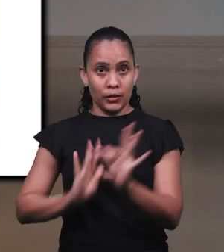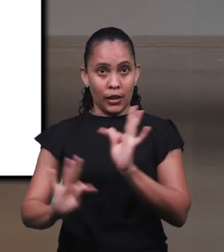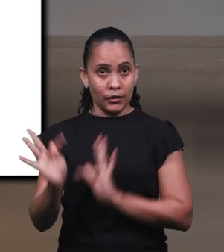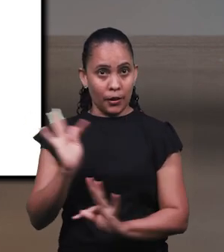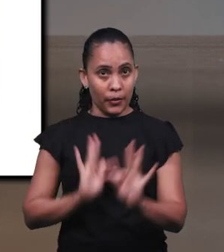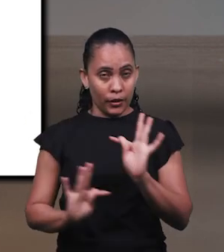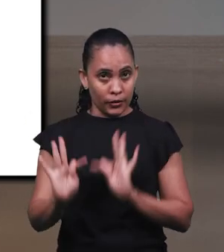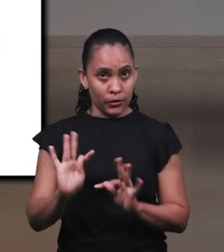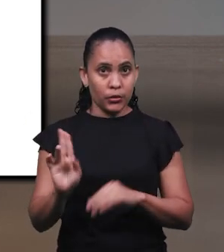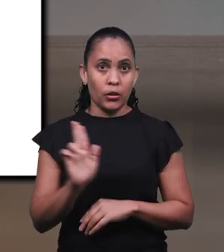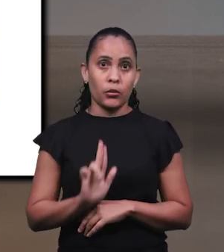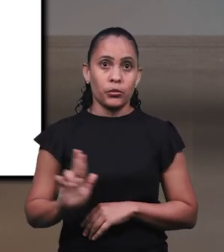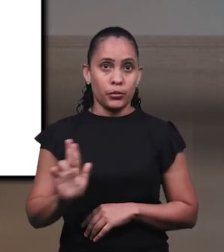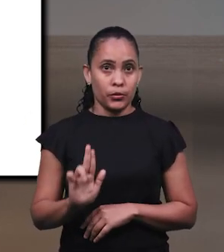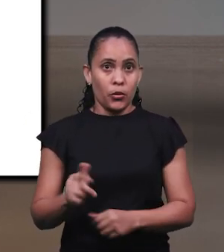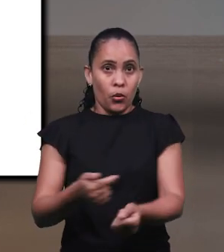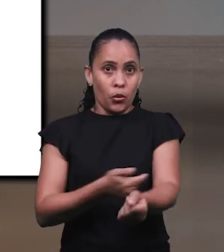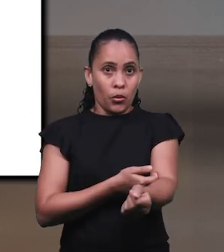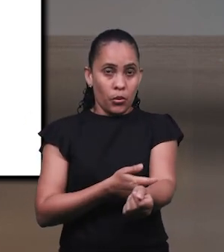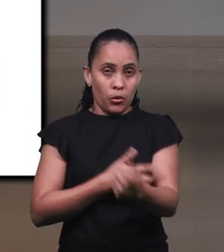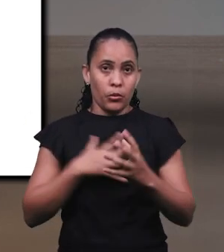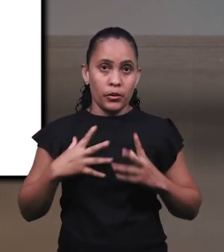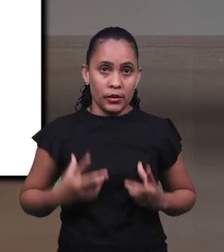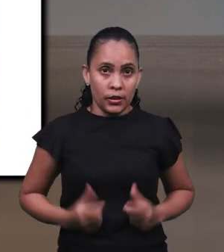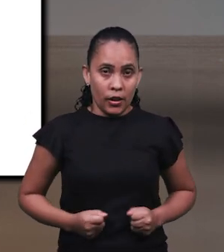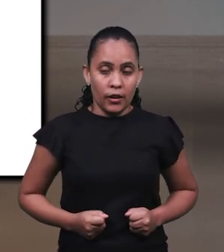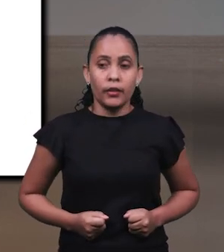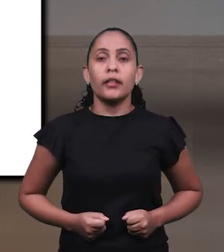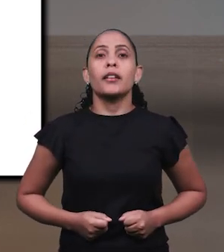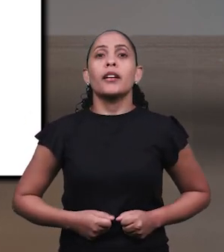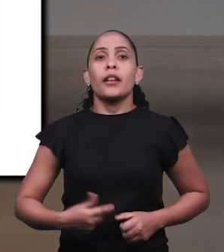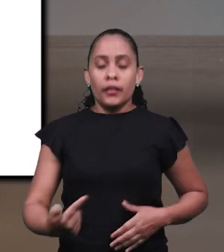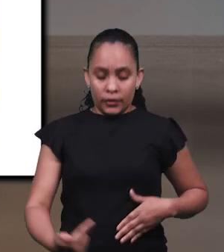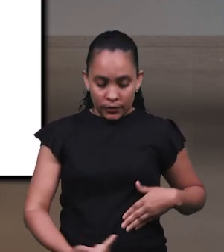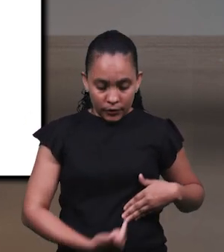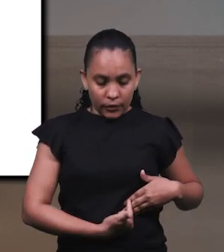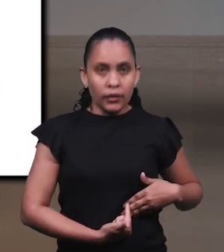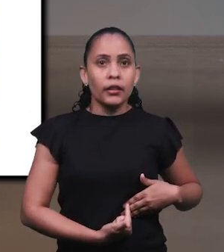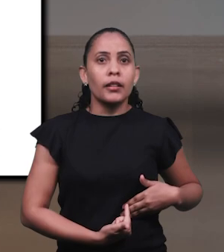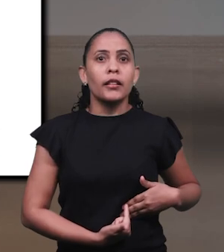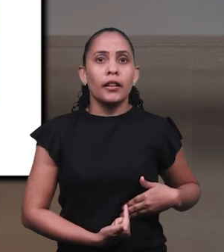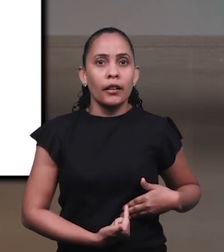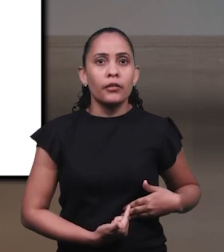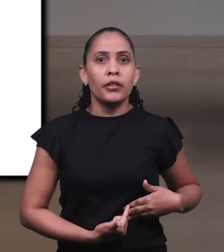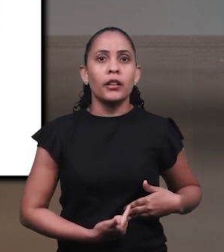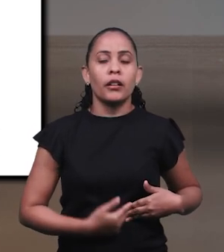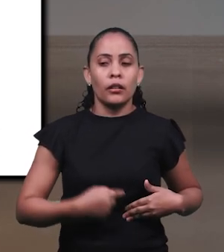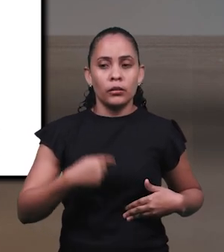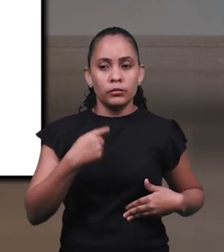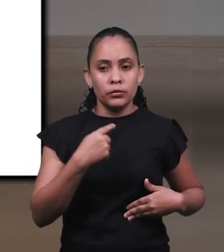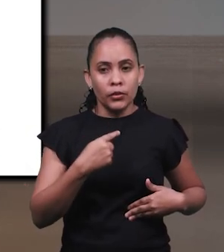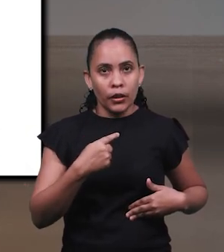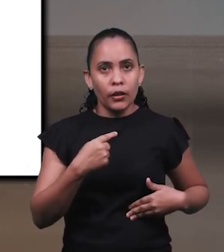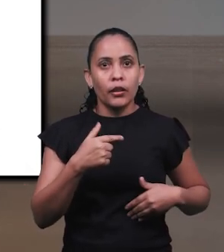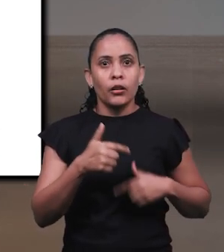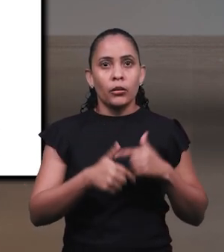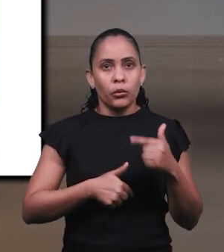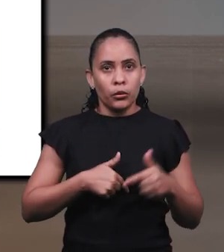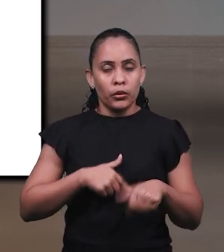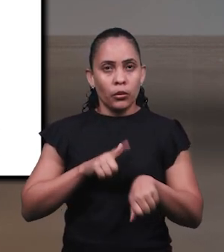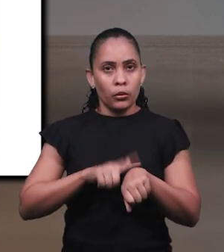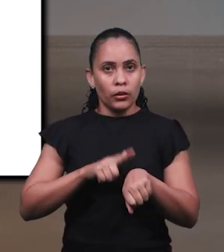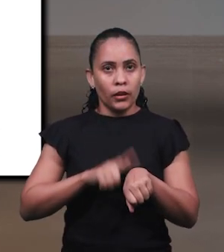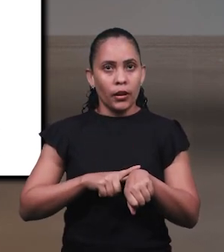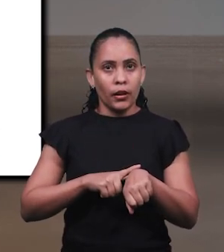com sangue. Então, essa solução, ela entra pelo abdômen, fica o tempo necessário que o médico prescreve e